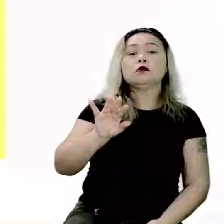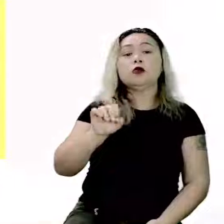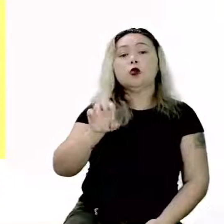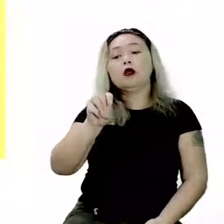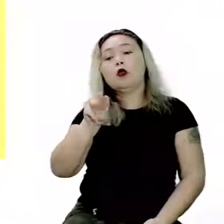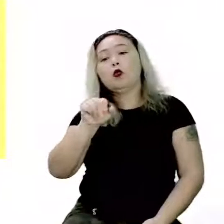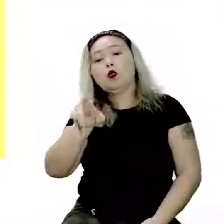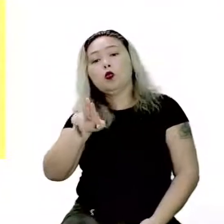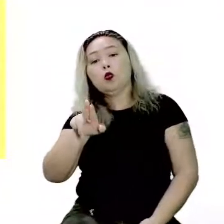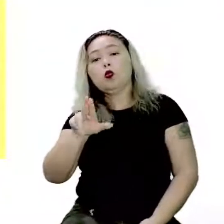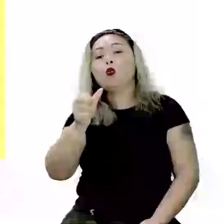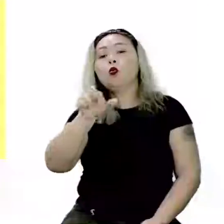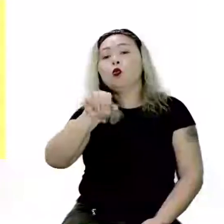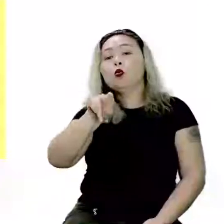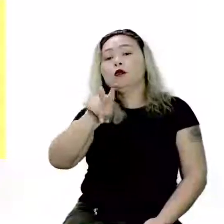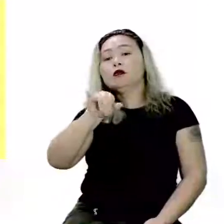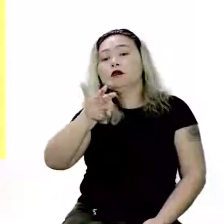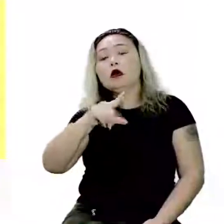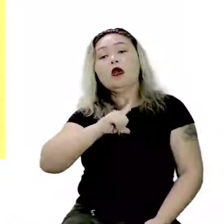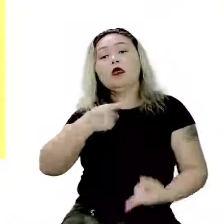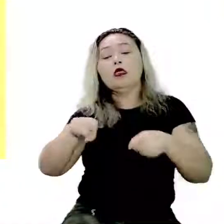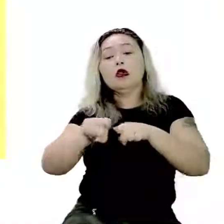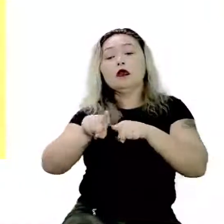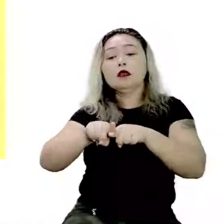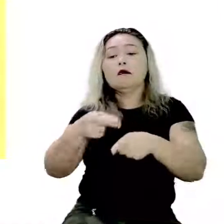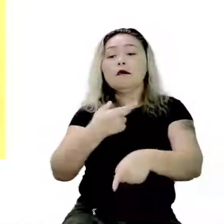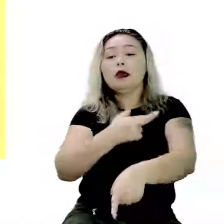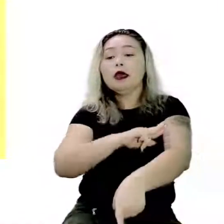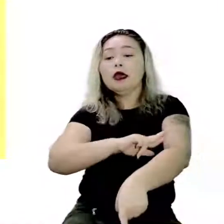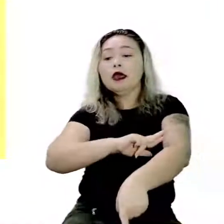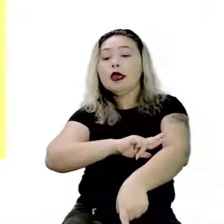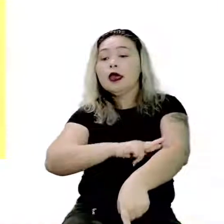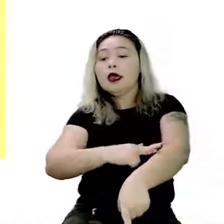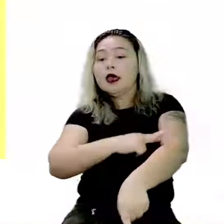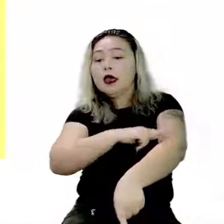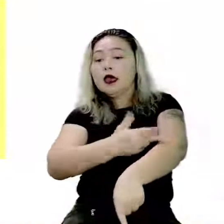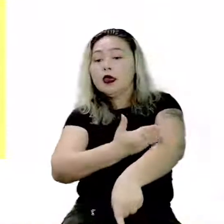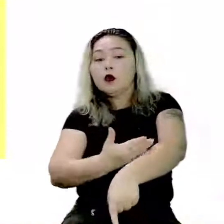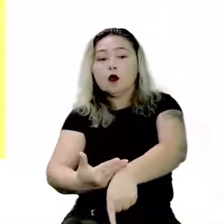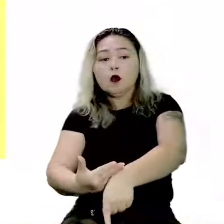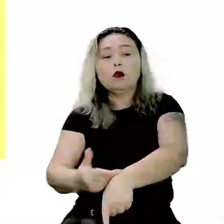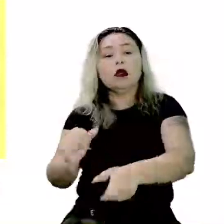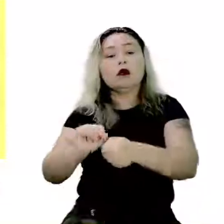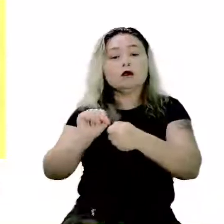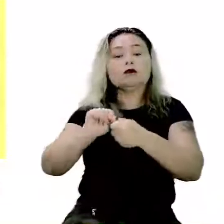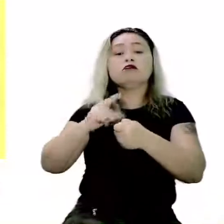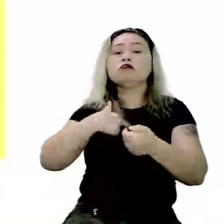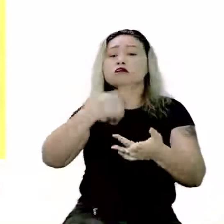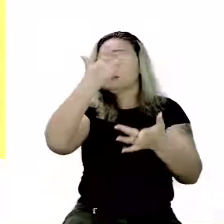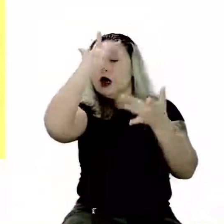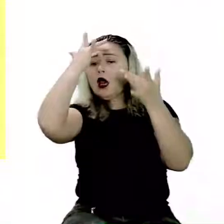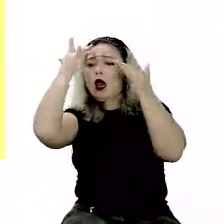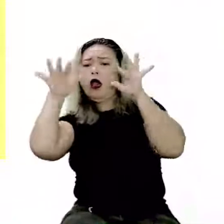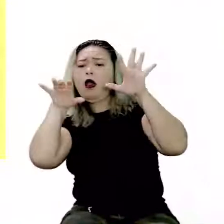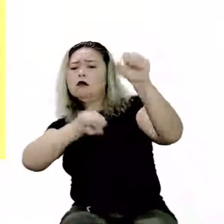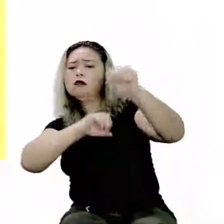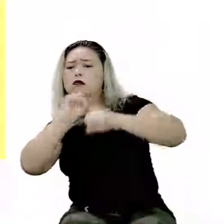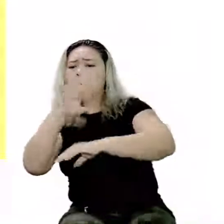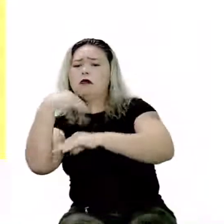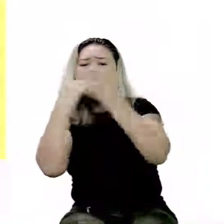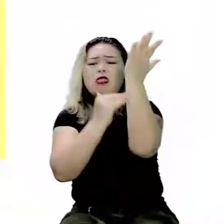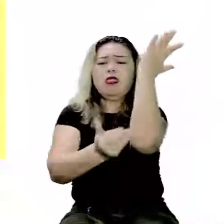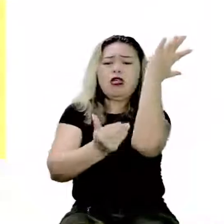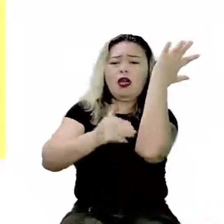Uruauau, Roosevelt e Rio Branco, gerados por invasores, que geralmente quem são, galera?